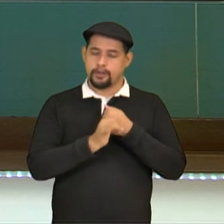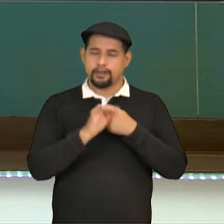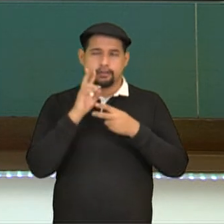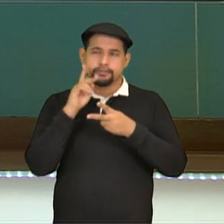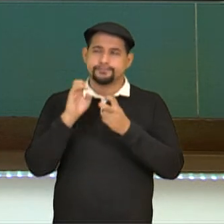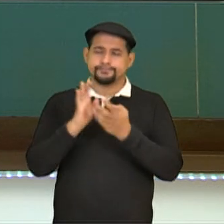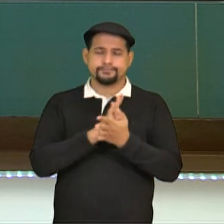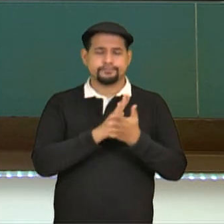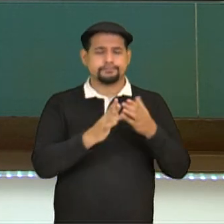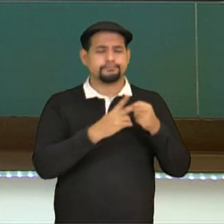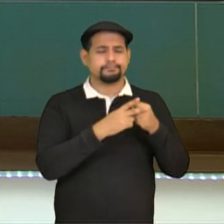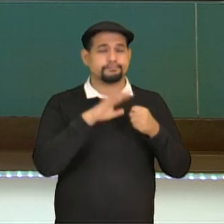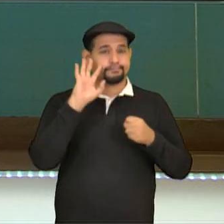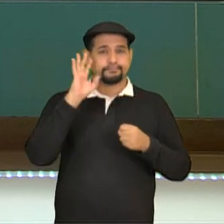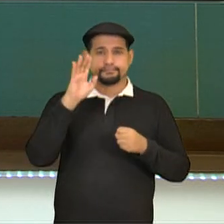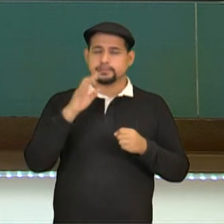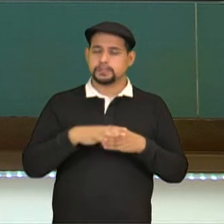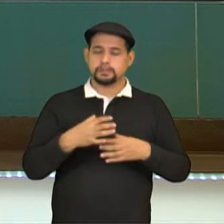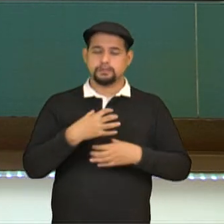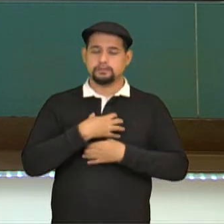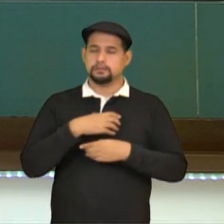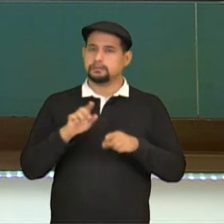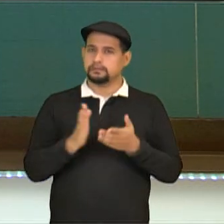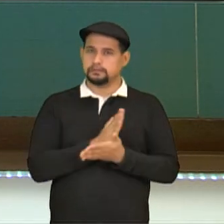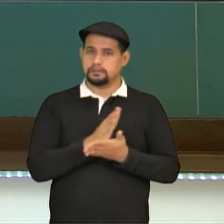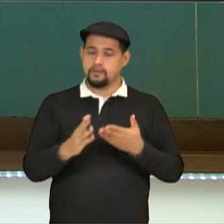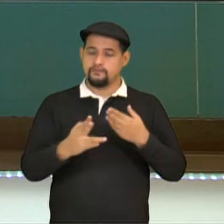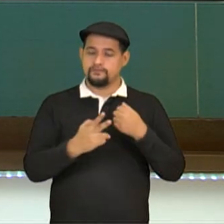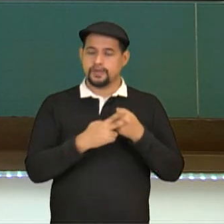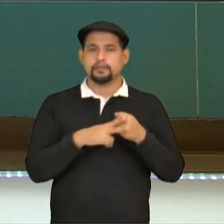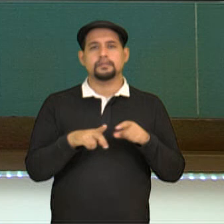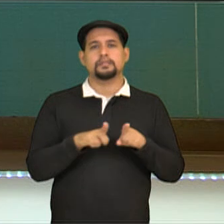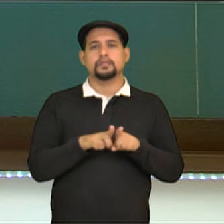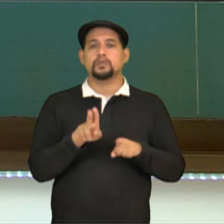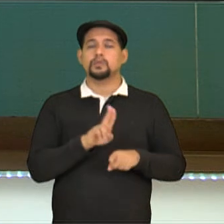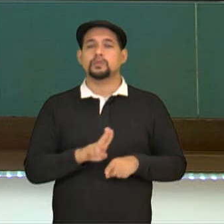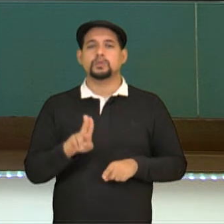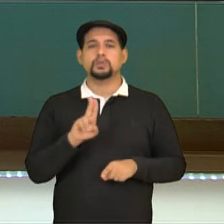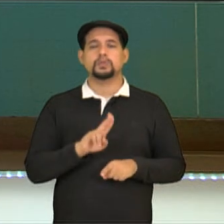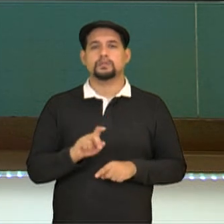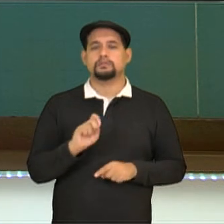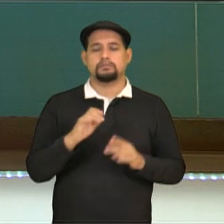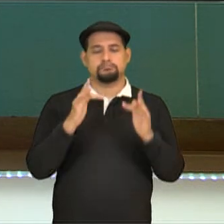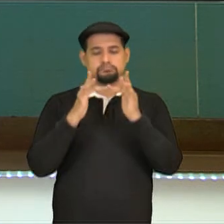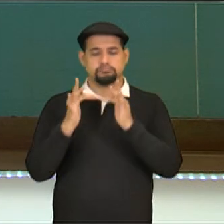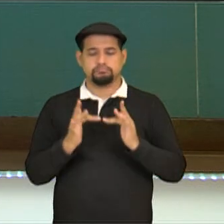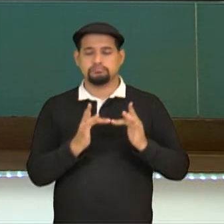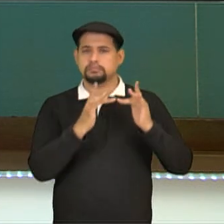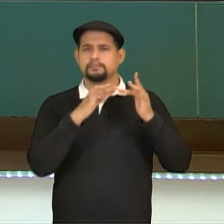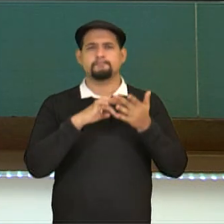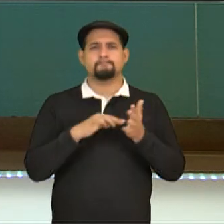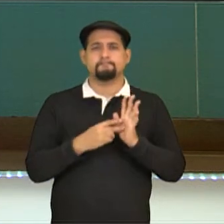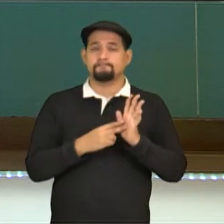de alguns verbos, o efeito de sentido de alguns verbos na atribuição, né, de relações